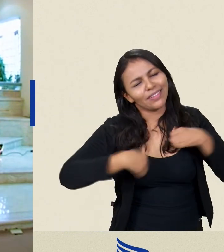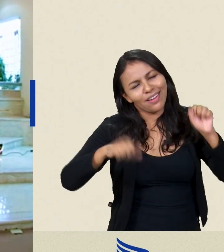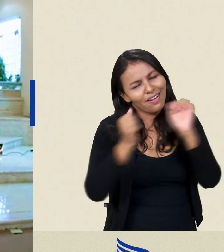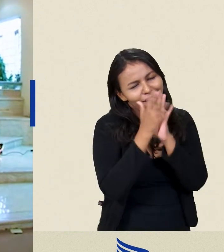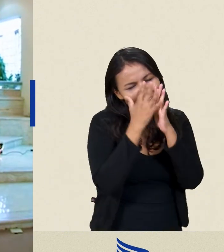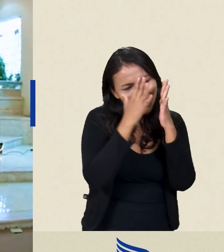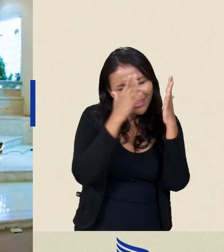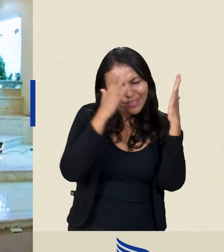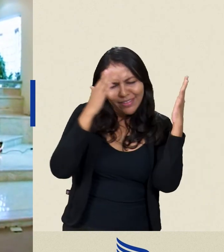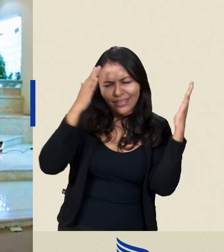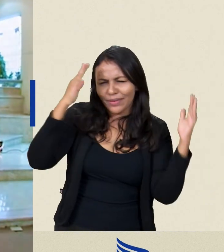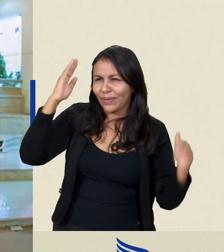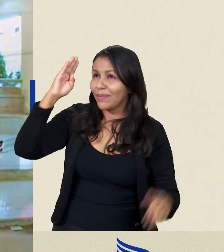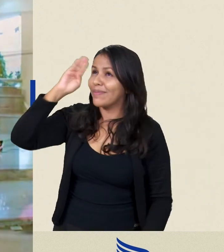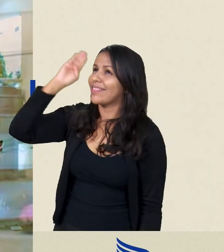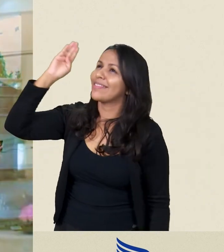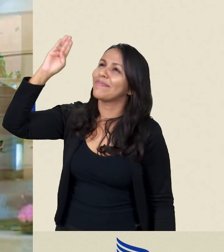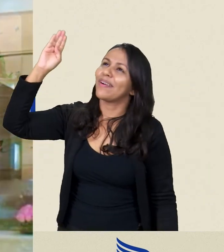que mais